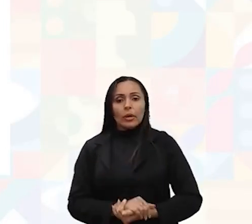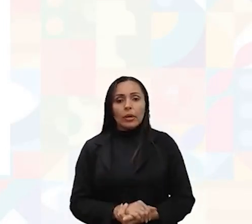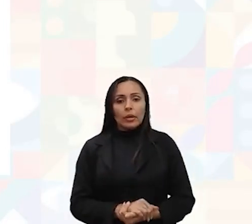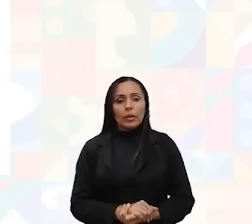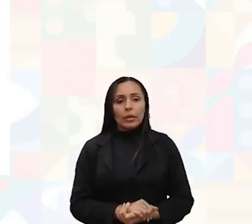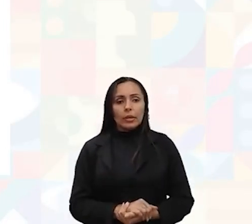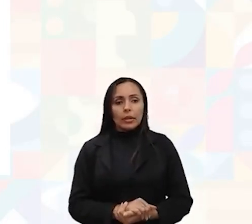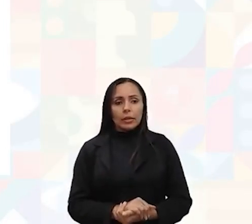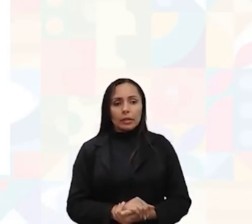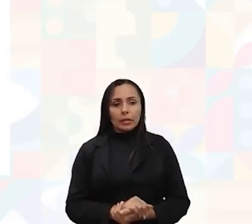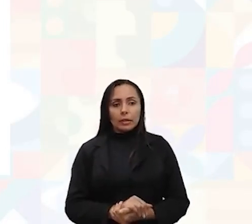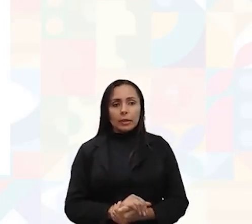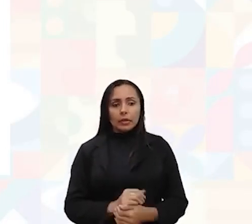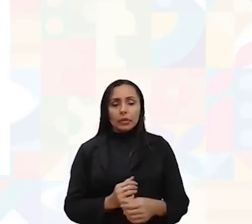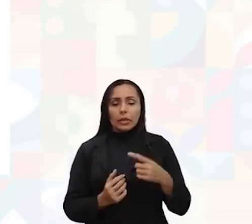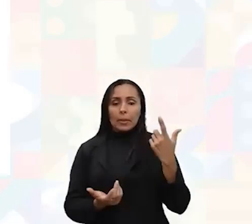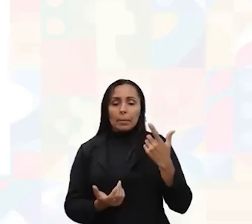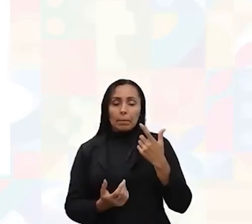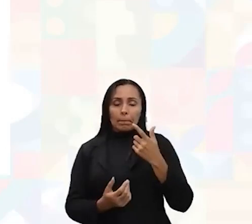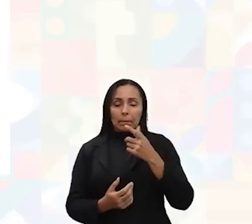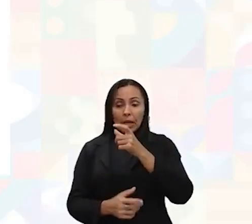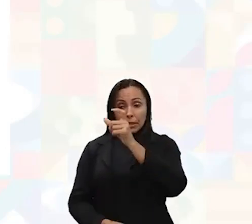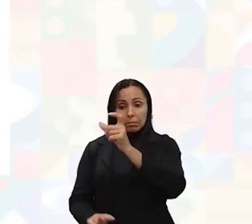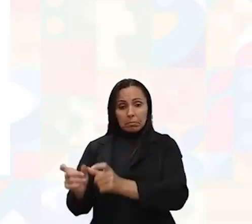tornando cada ser mais